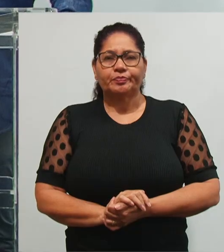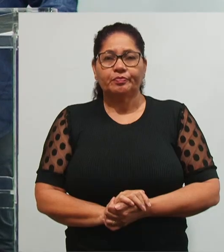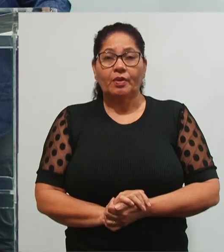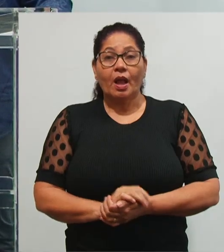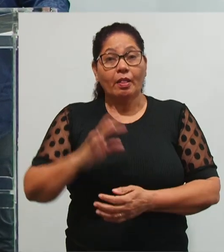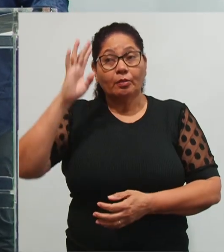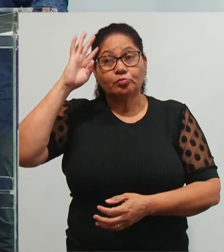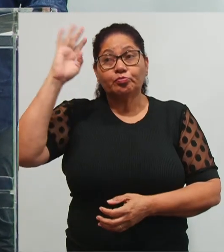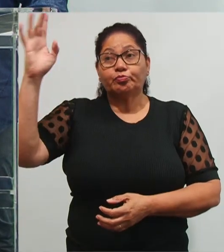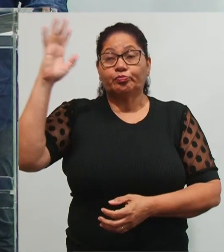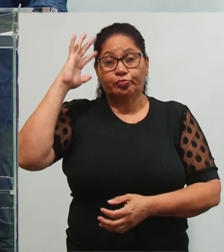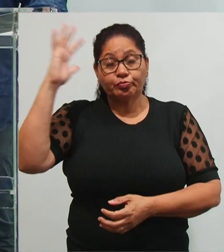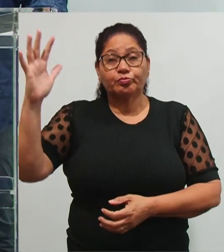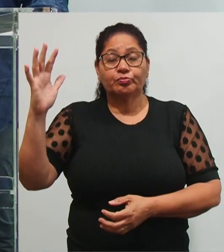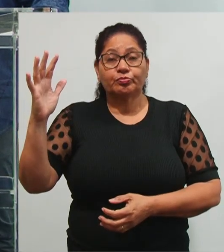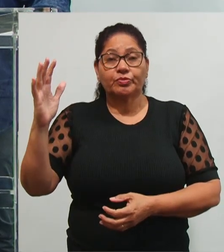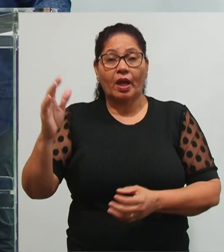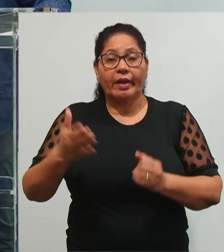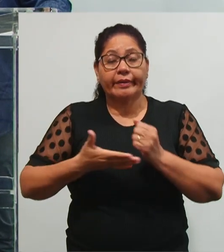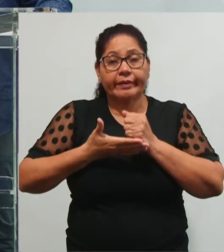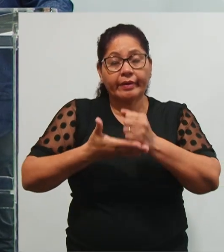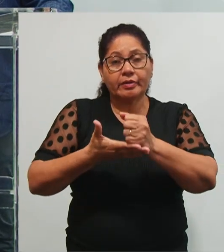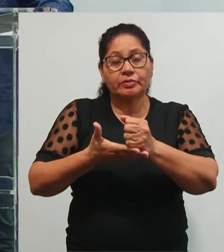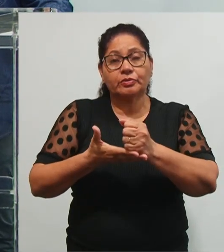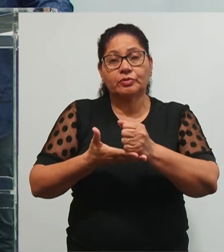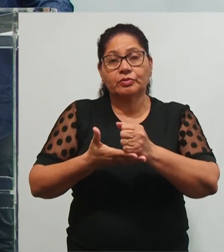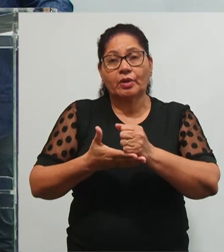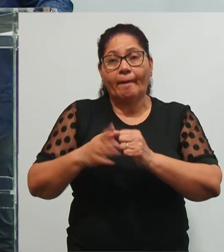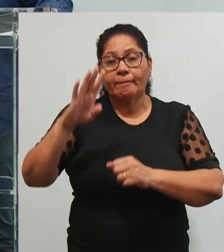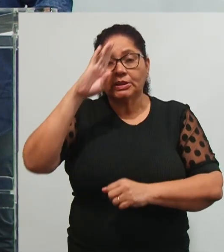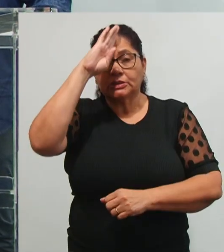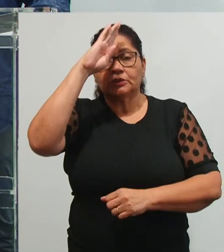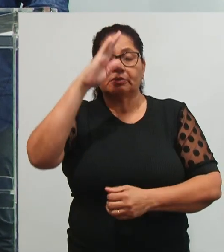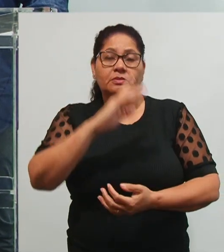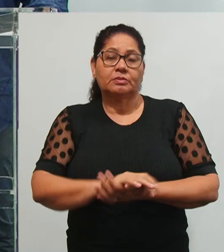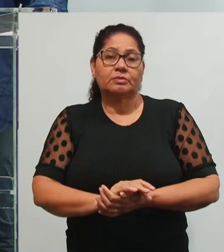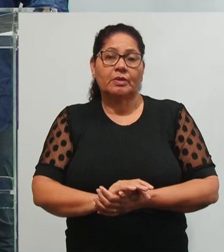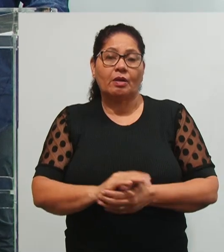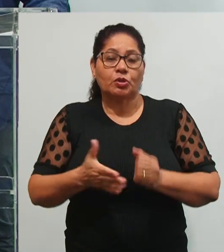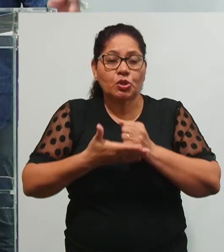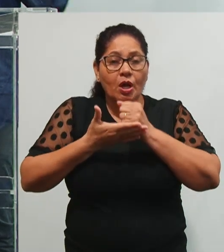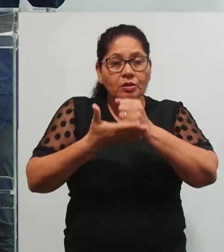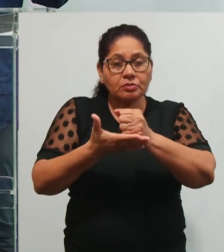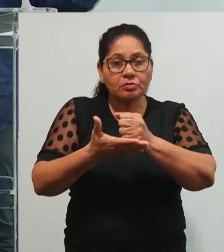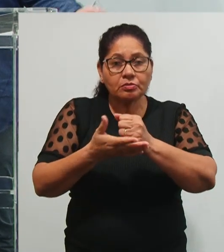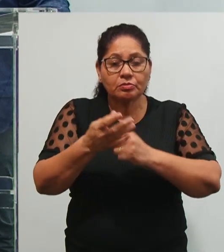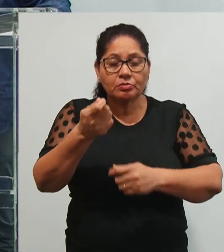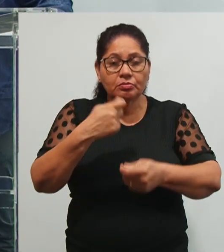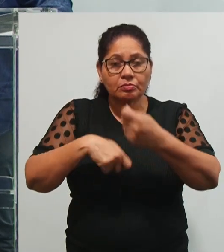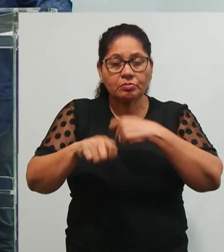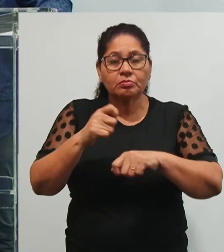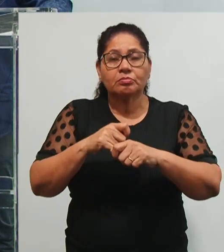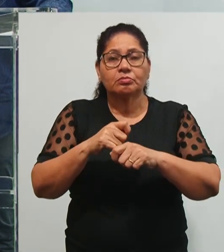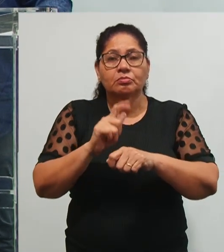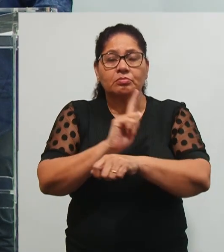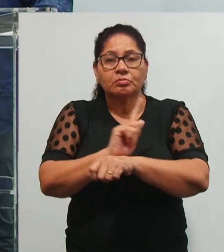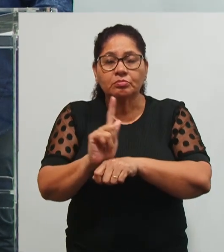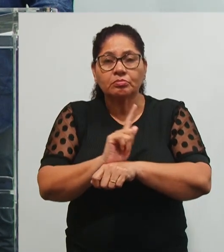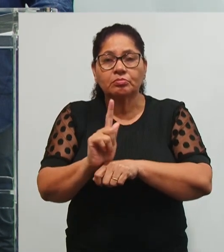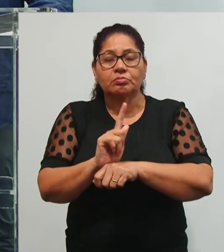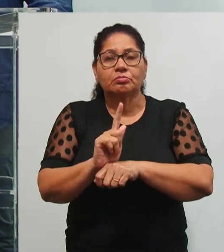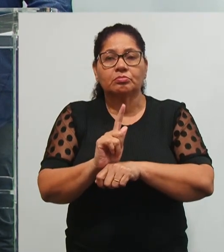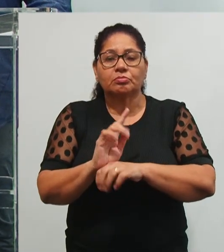das teorias, que auxiliam, e ferramentas principalmente, que auxiliam a gestão, a administração como um